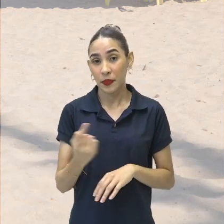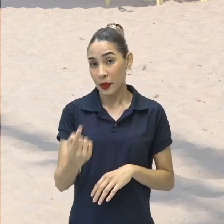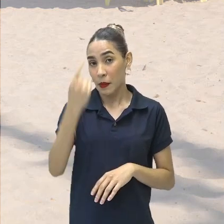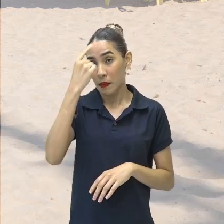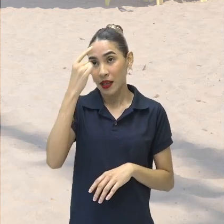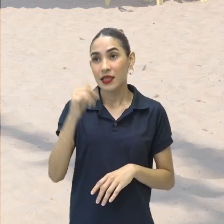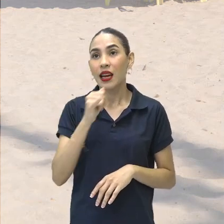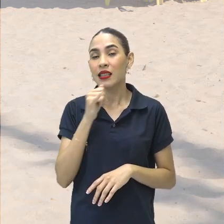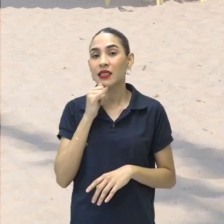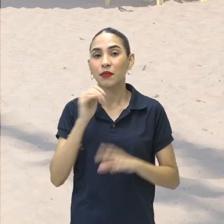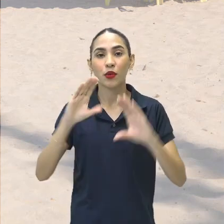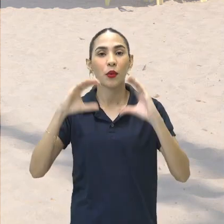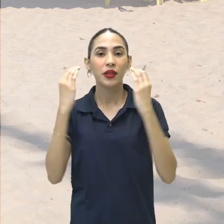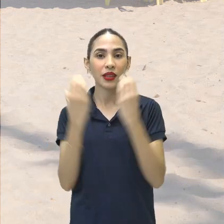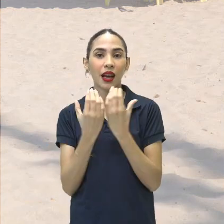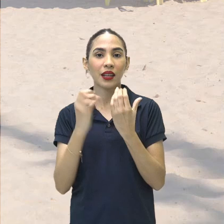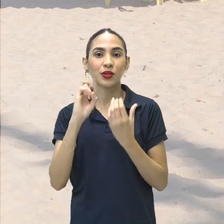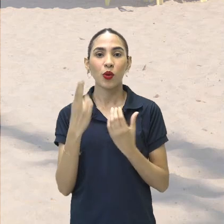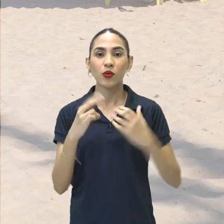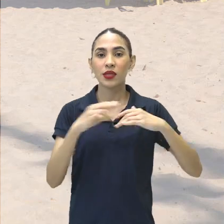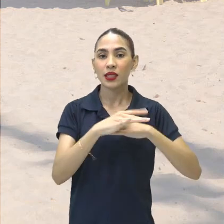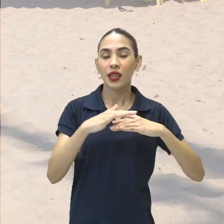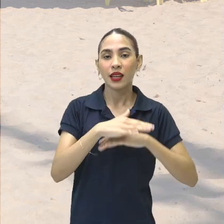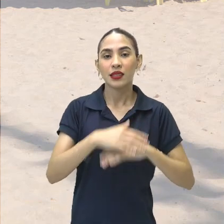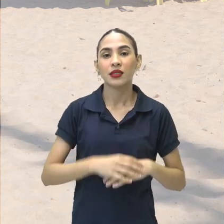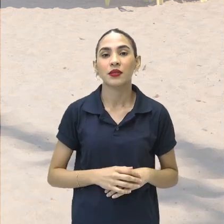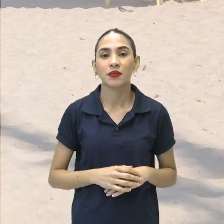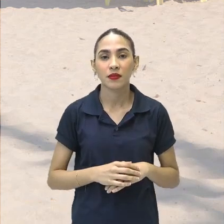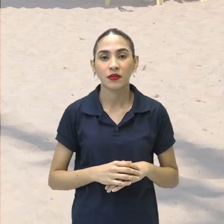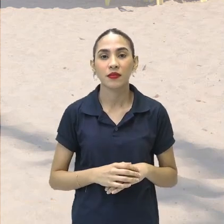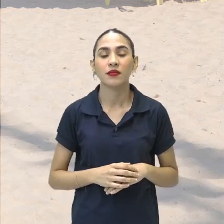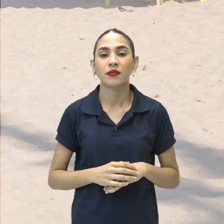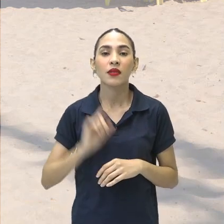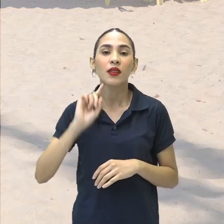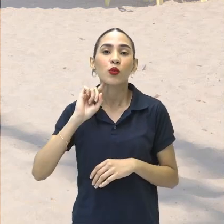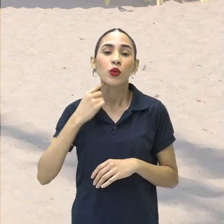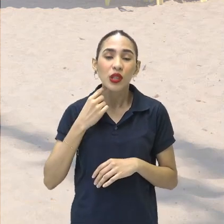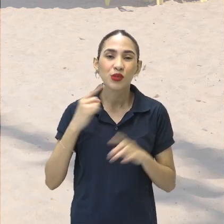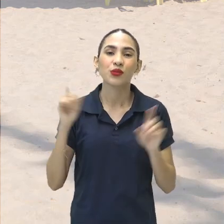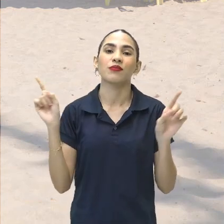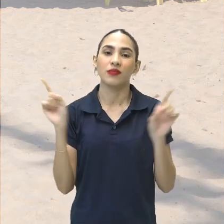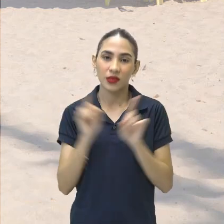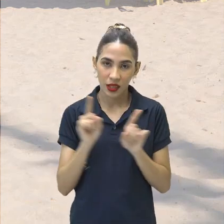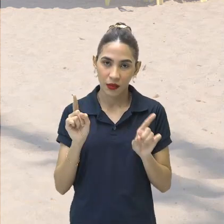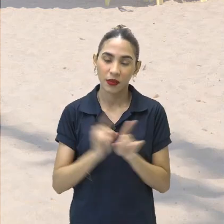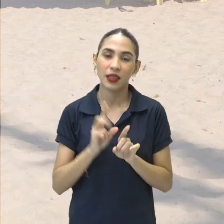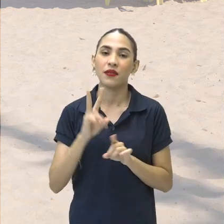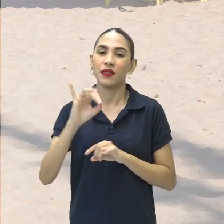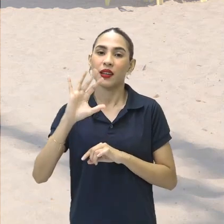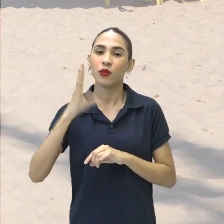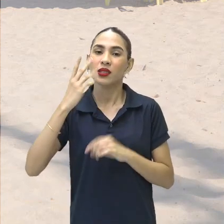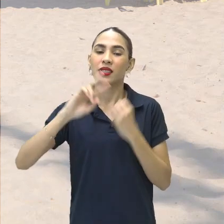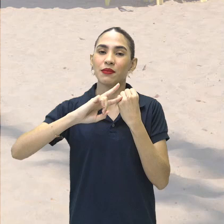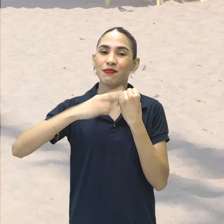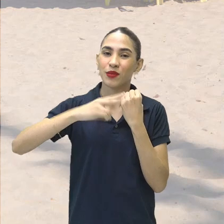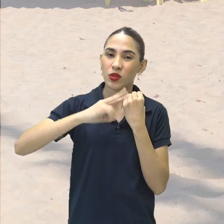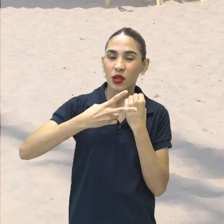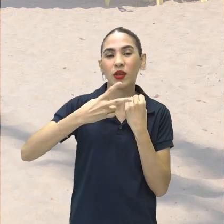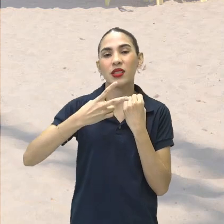assim numa comunidade ou numa cidade, esses lixos também vão causar